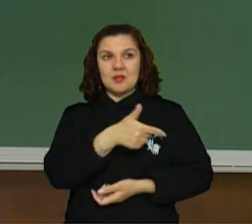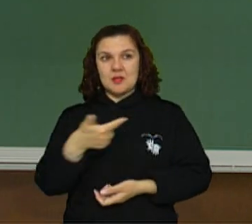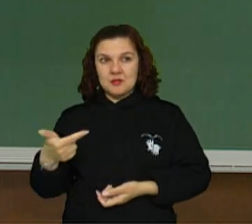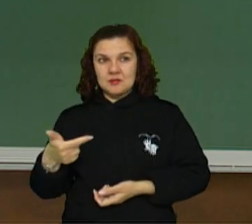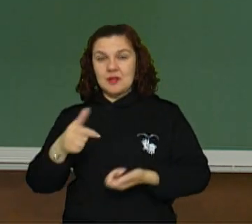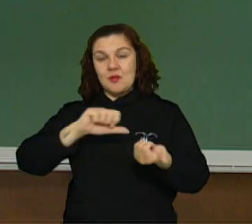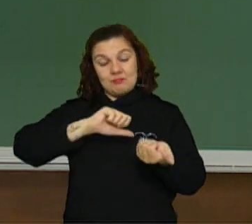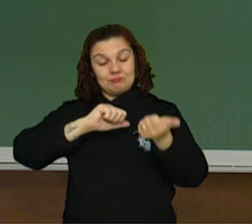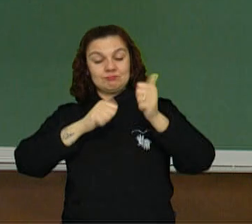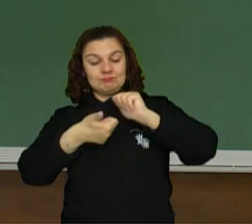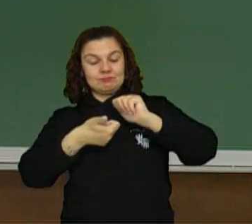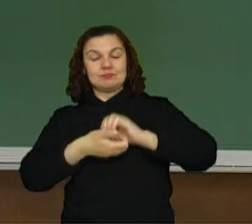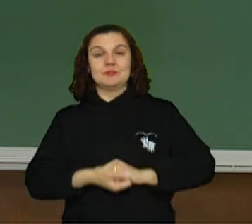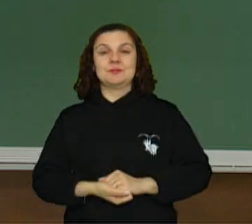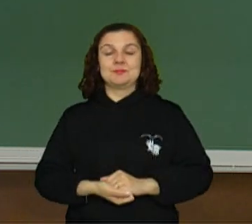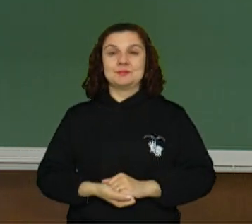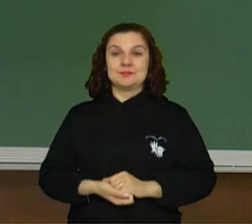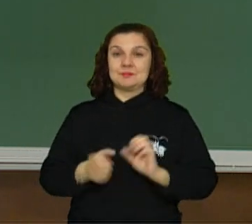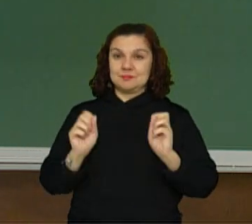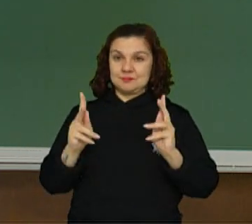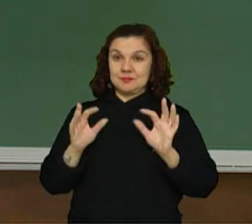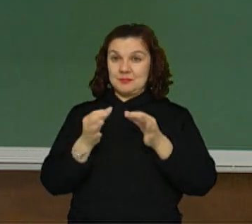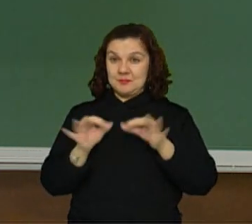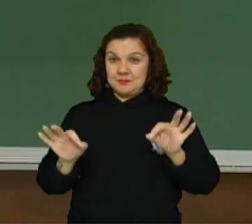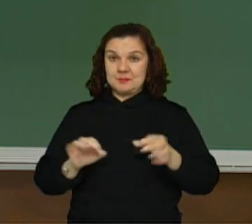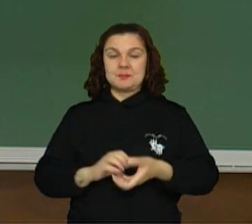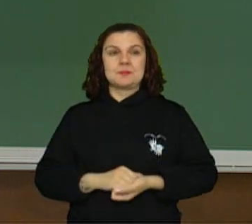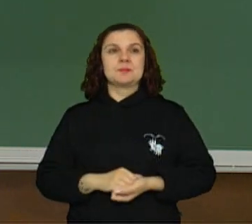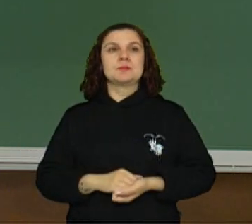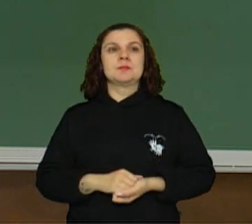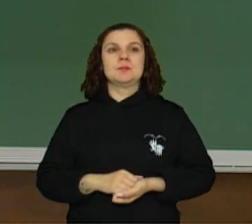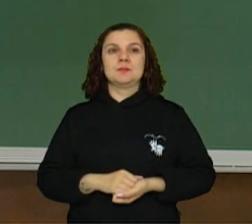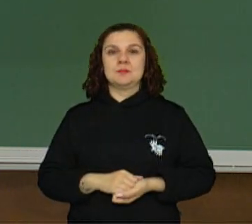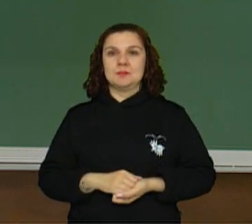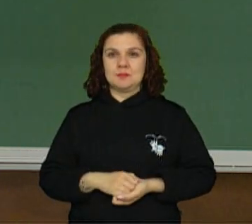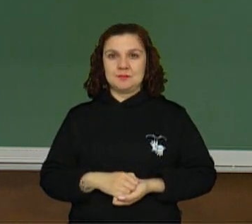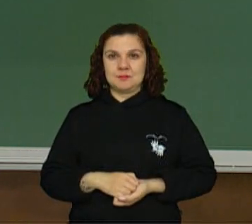vai flexionar. Perfeito? Então, corretíssimo.